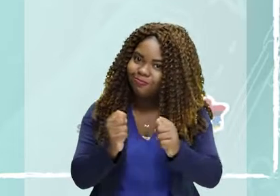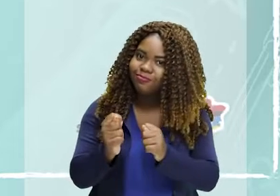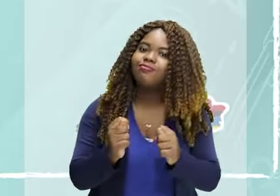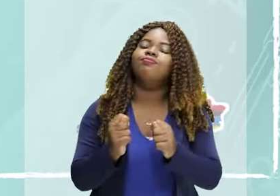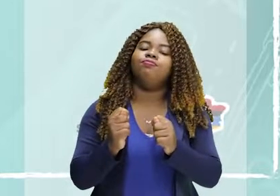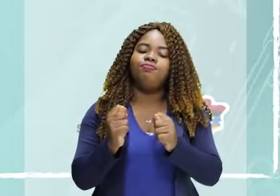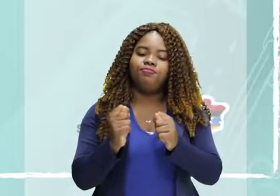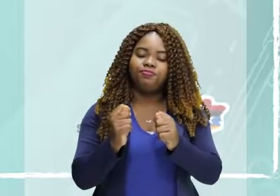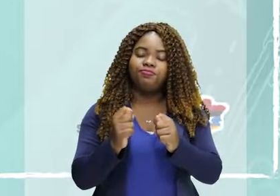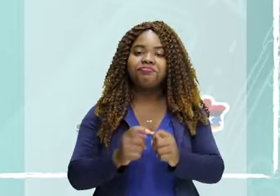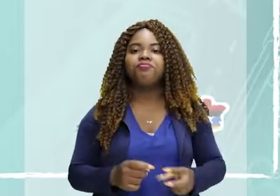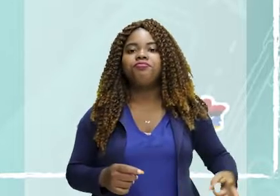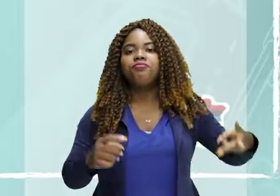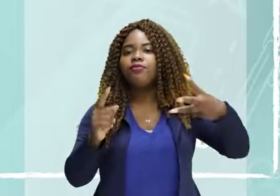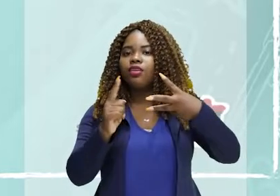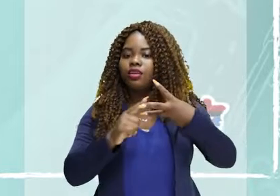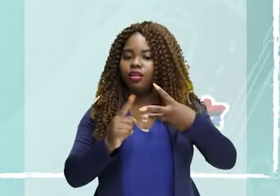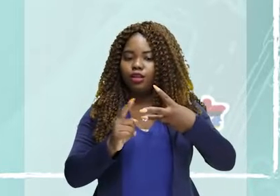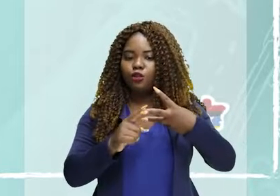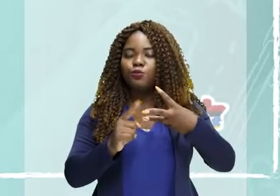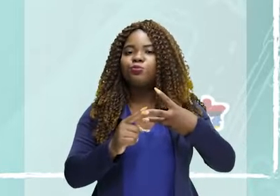econômico. Segundo,